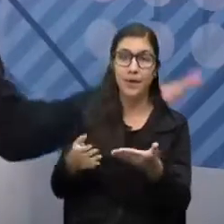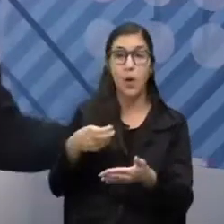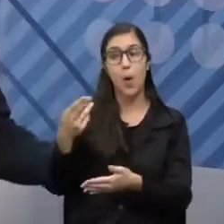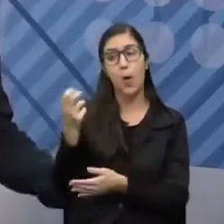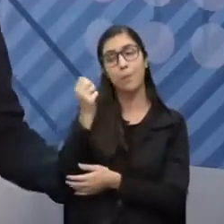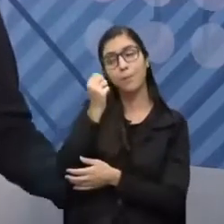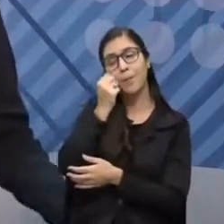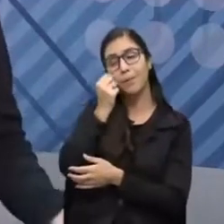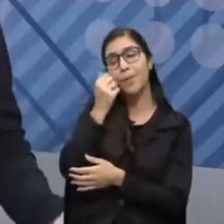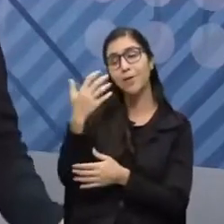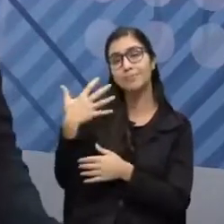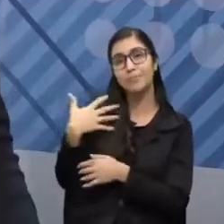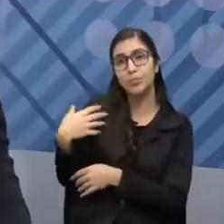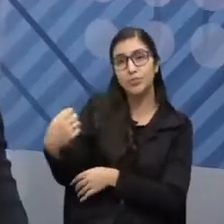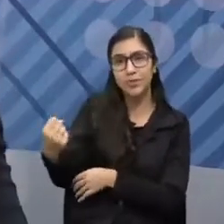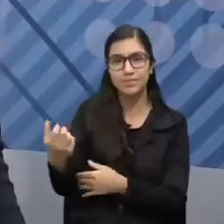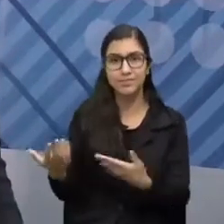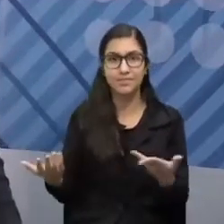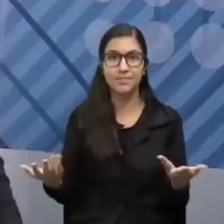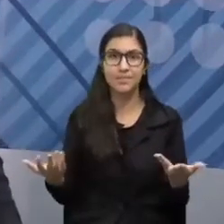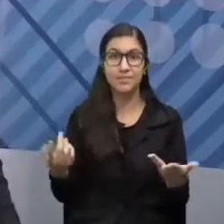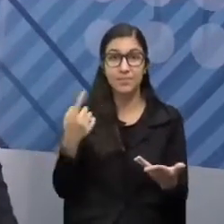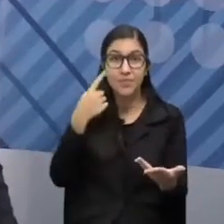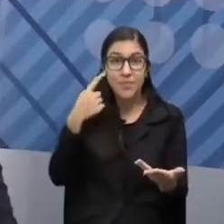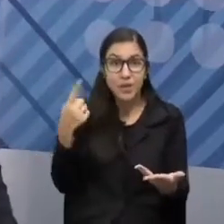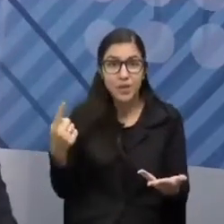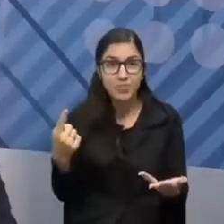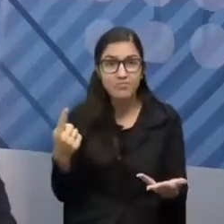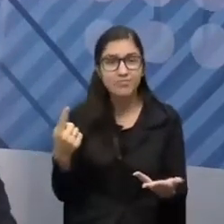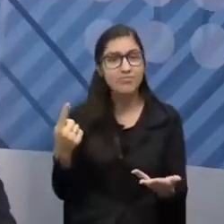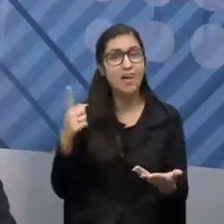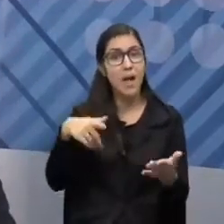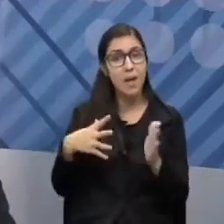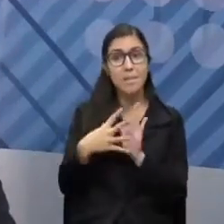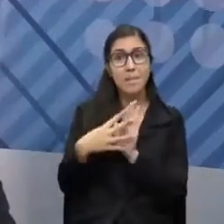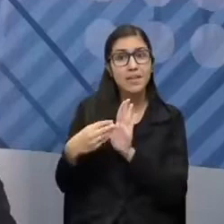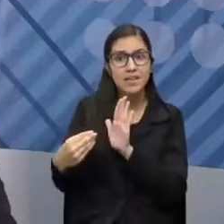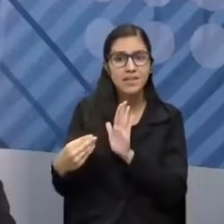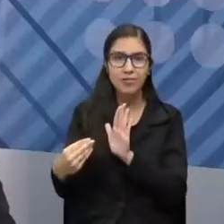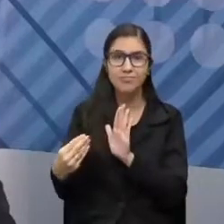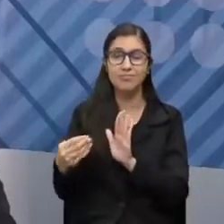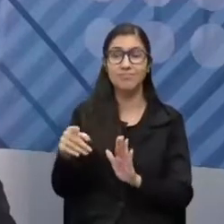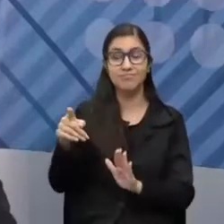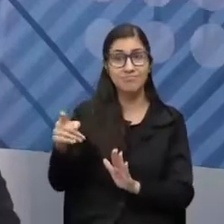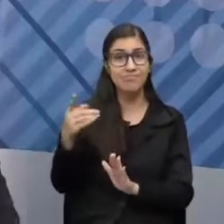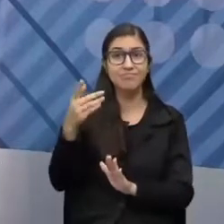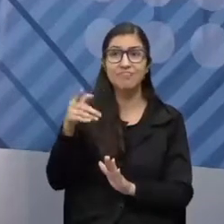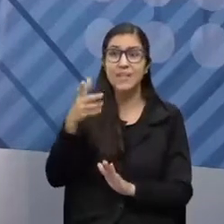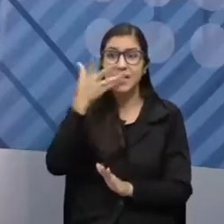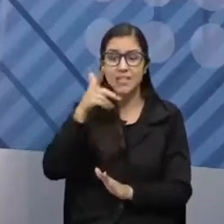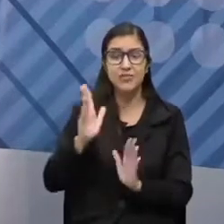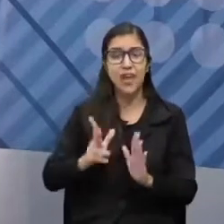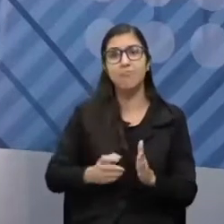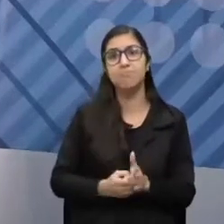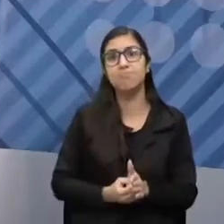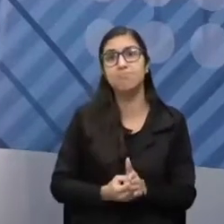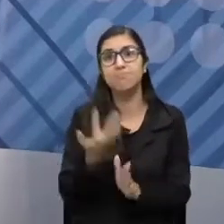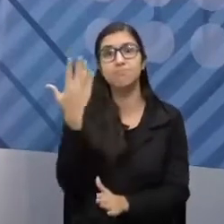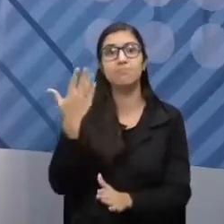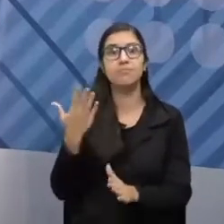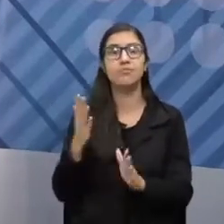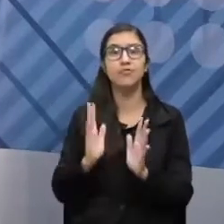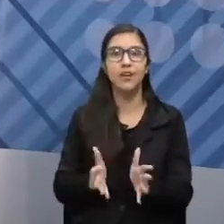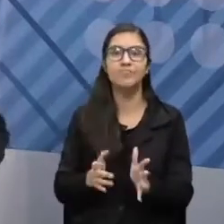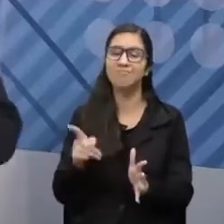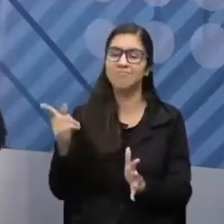minha mãe já venha me buscar. Certo? Então já tem uma compreensão, por isso que chama imitação. Ela já fez tantas vezes que ela consegue